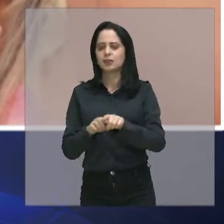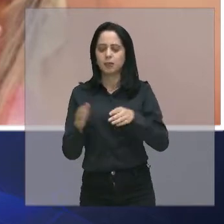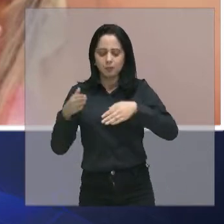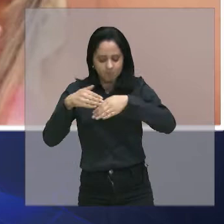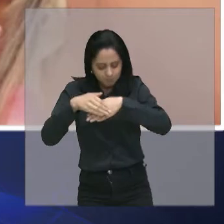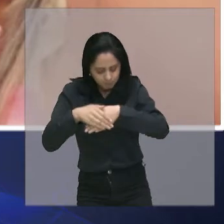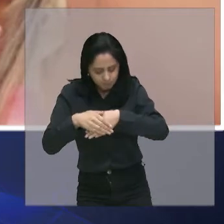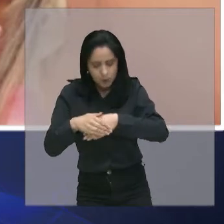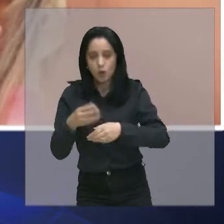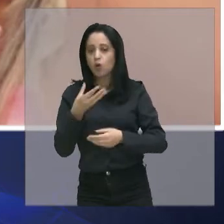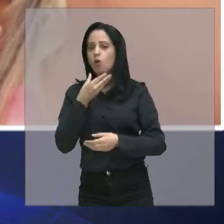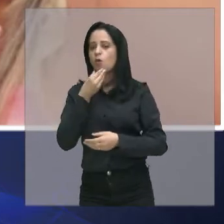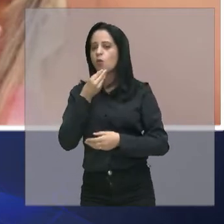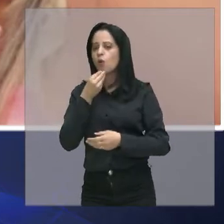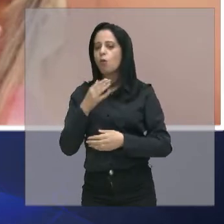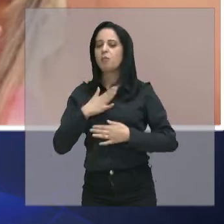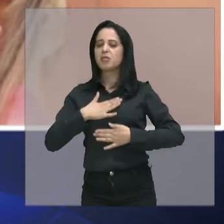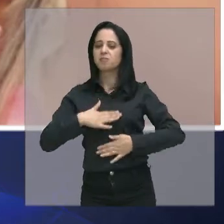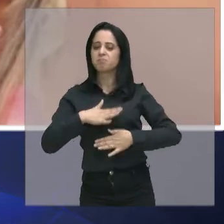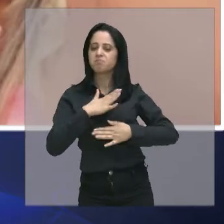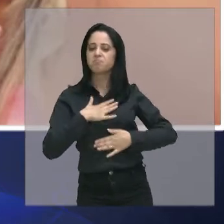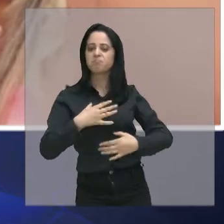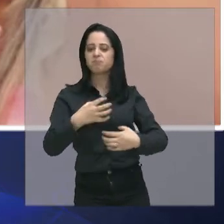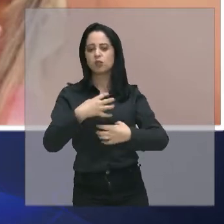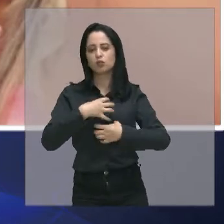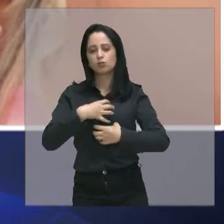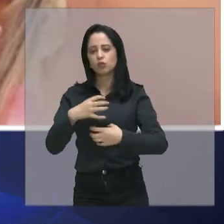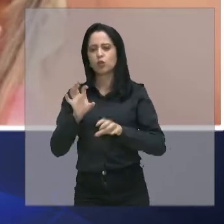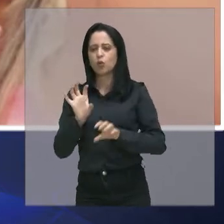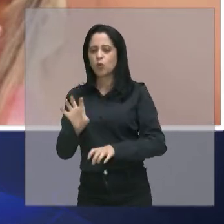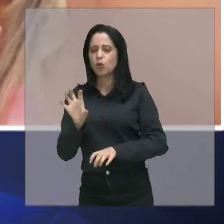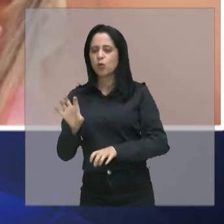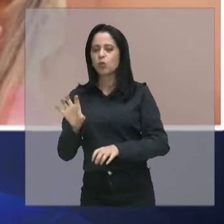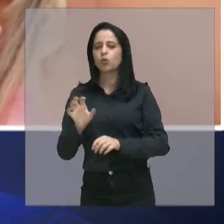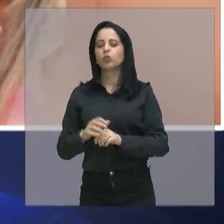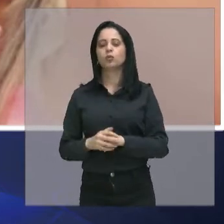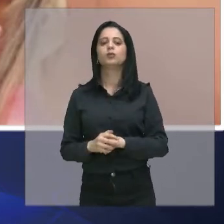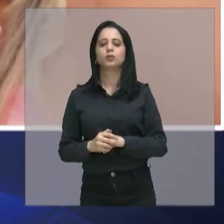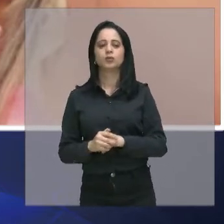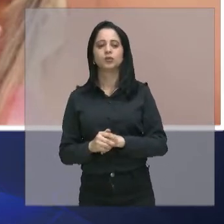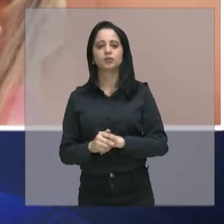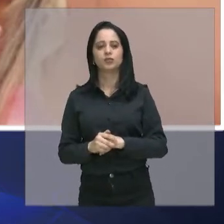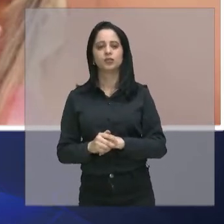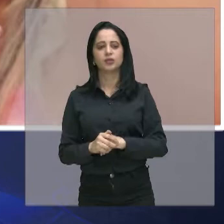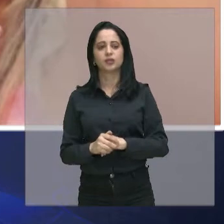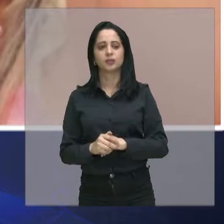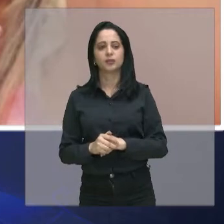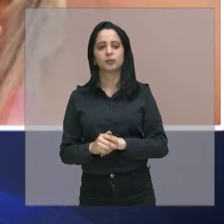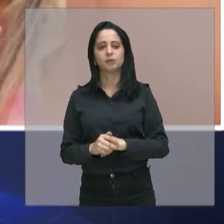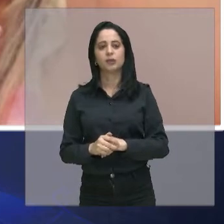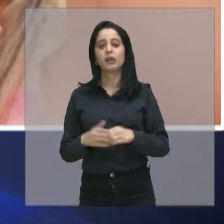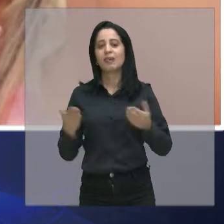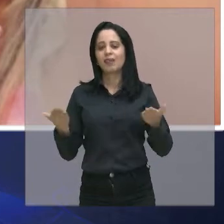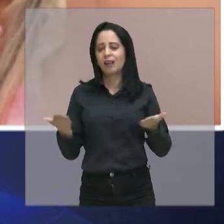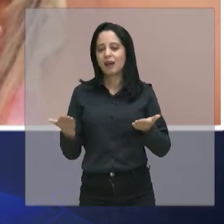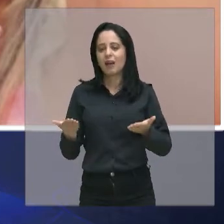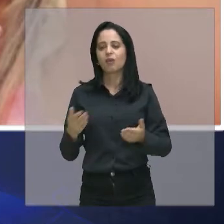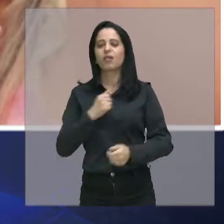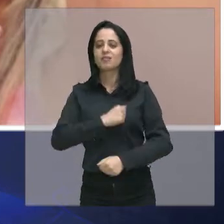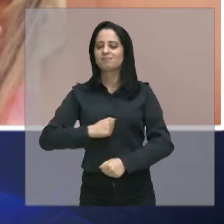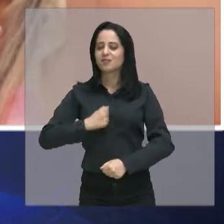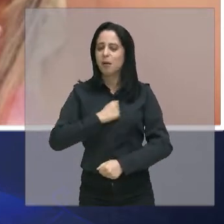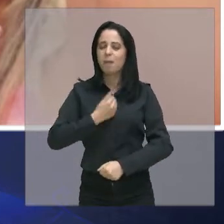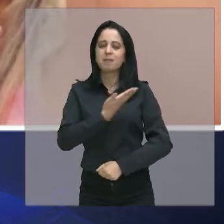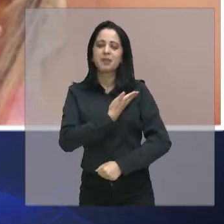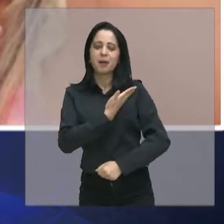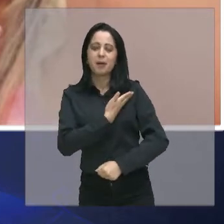homem capato e de paz, vai deixar muitas lembranças e saudade aos seus amigos. E quero aqui